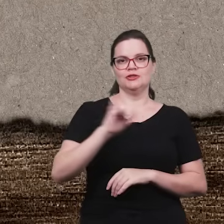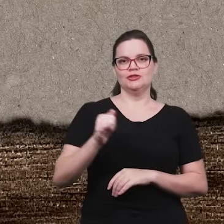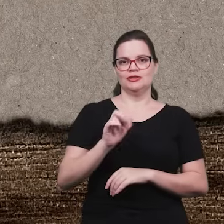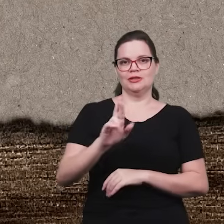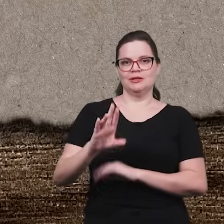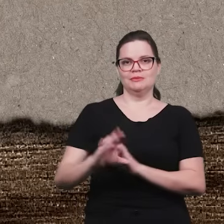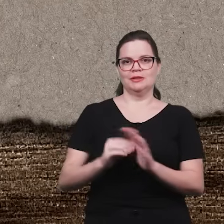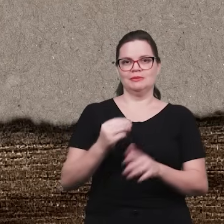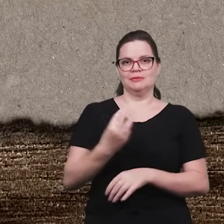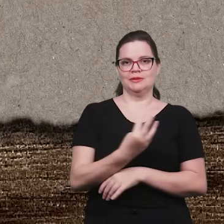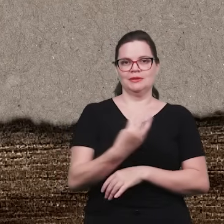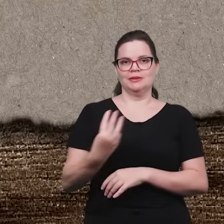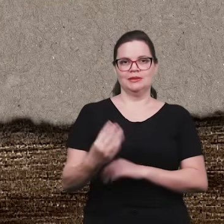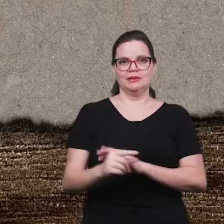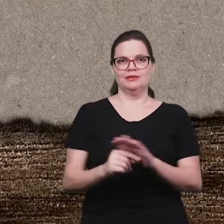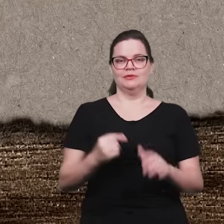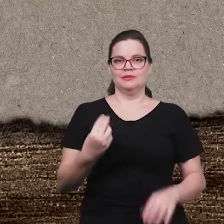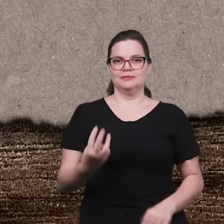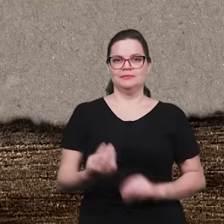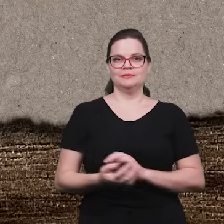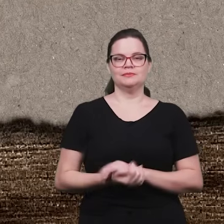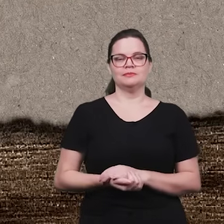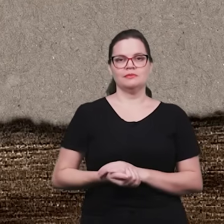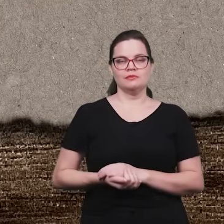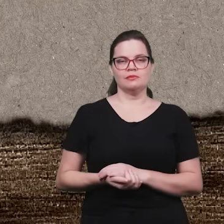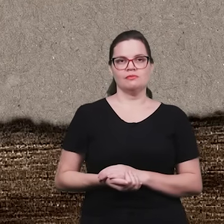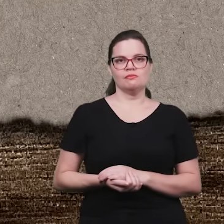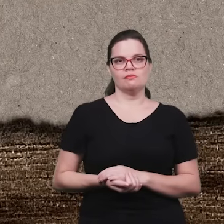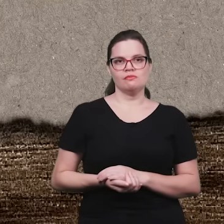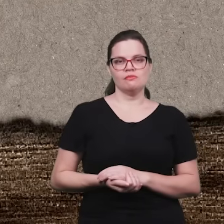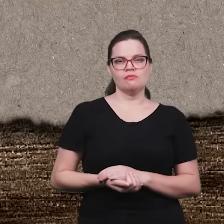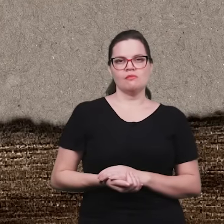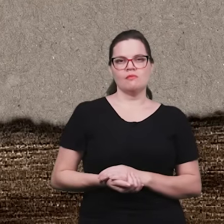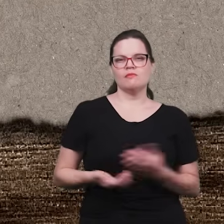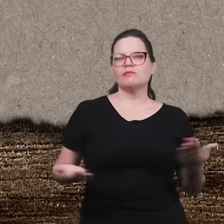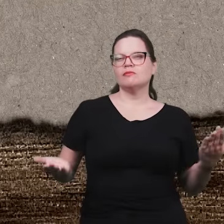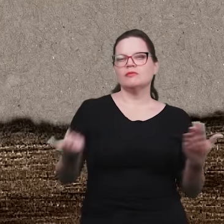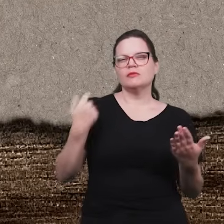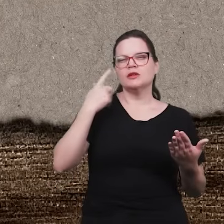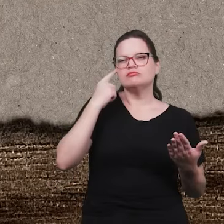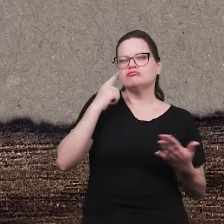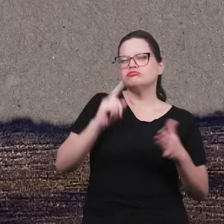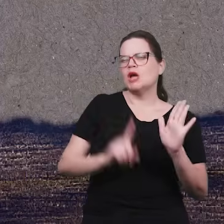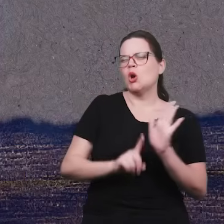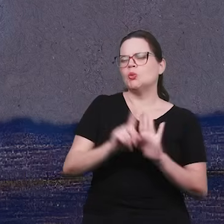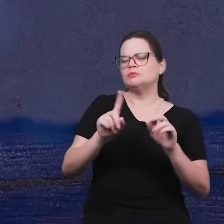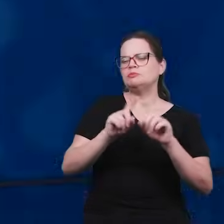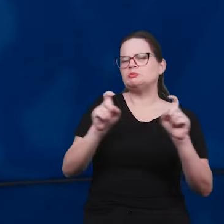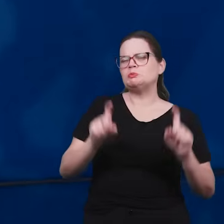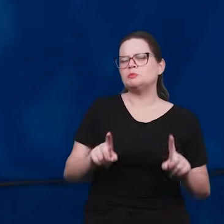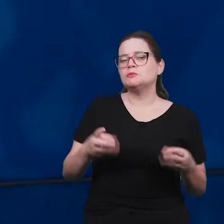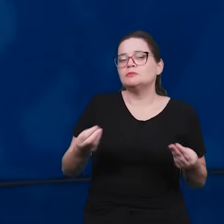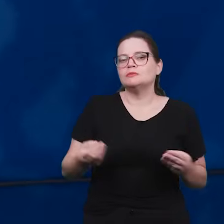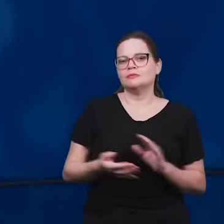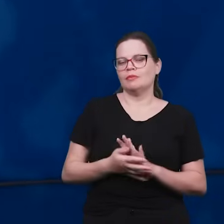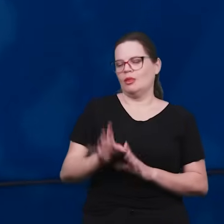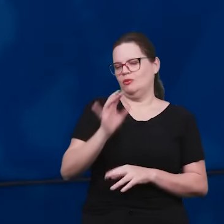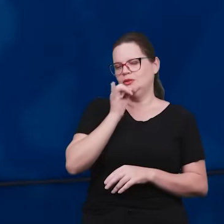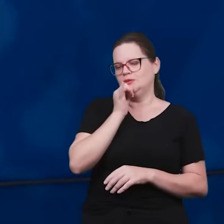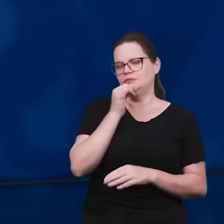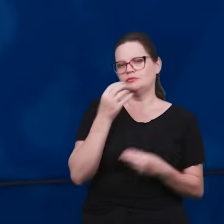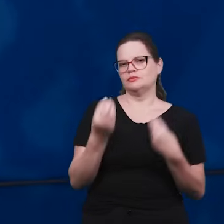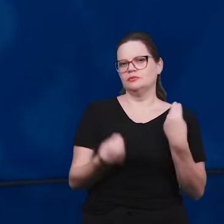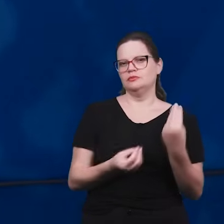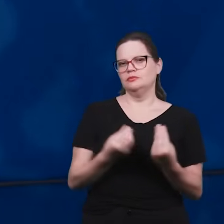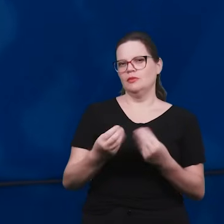Jeremias capítulo 33, do verso 3. A pergunta que agora se faz é como se deu a vitória, por exemplo,